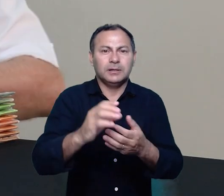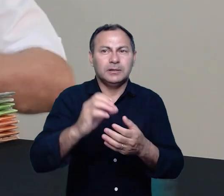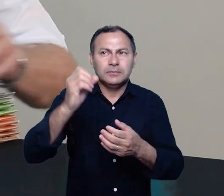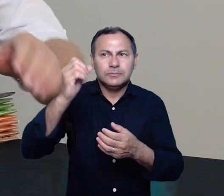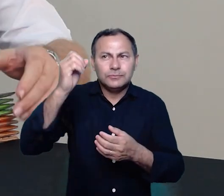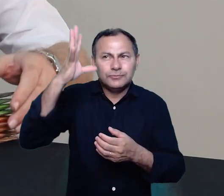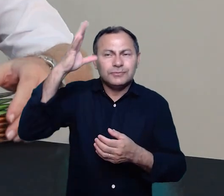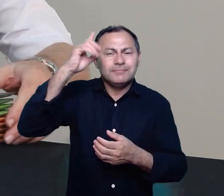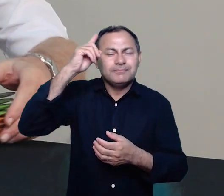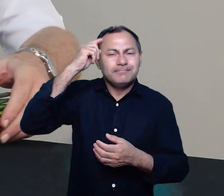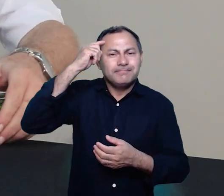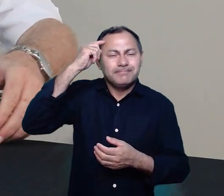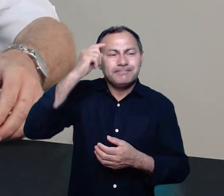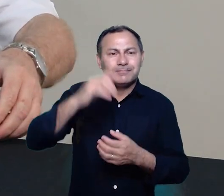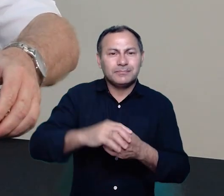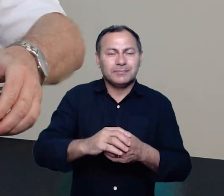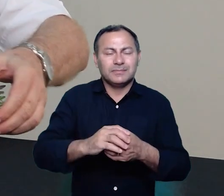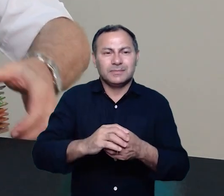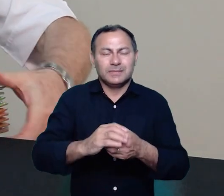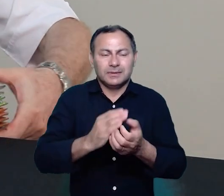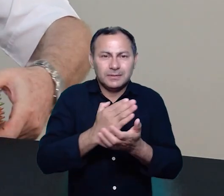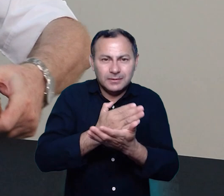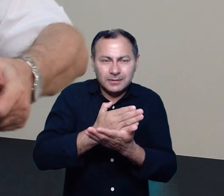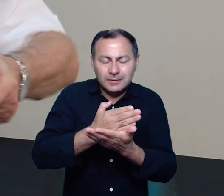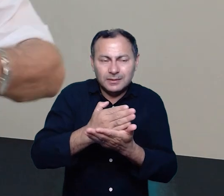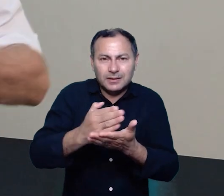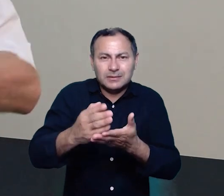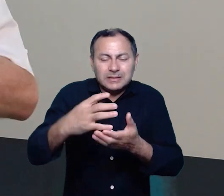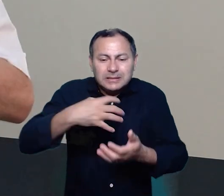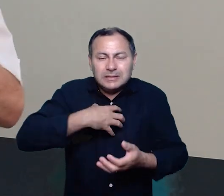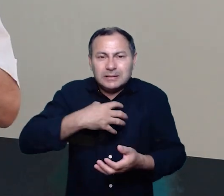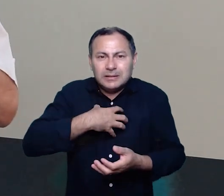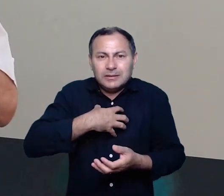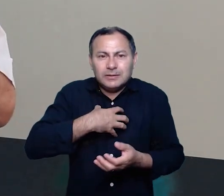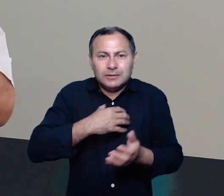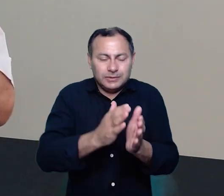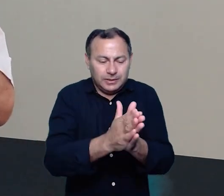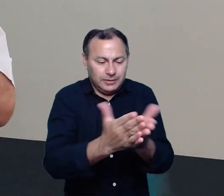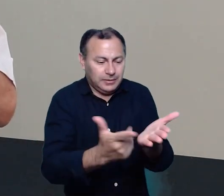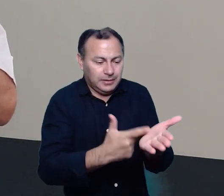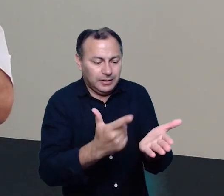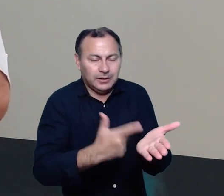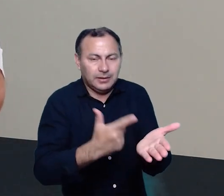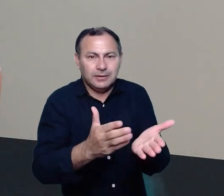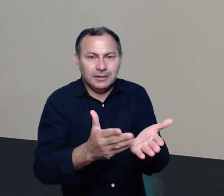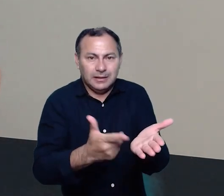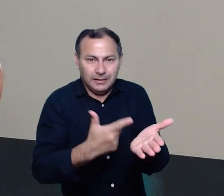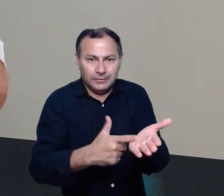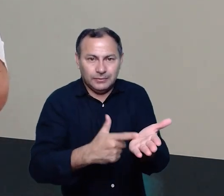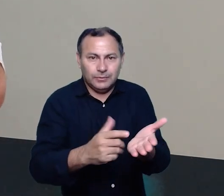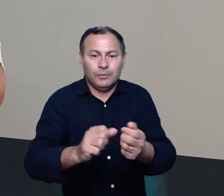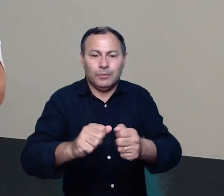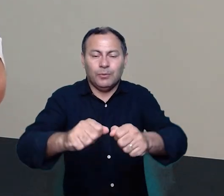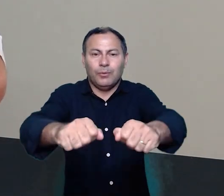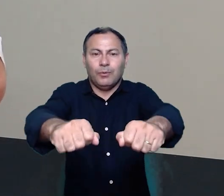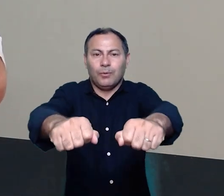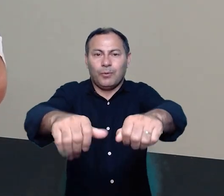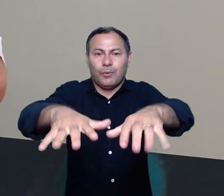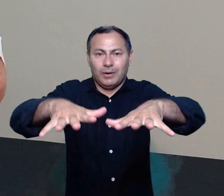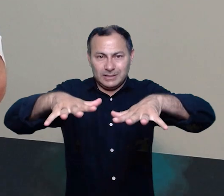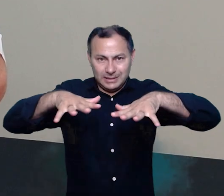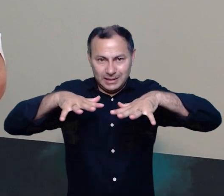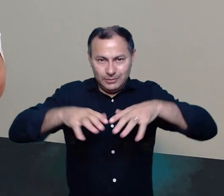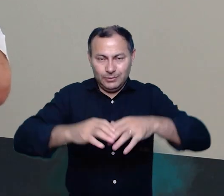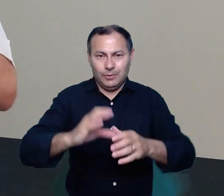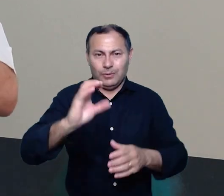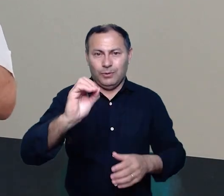partindo e inspirando-se nesta coleção Cadernos do Concílio. Eu